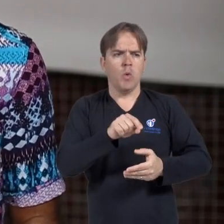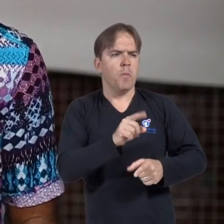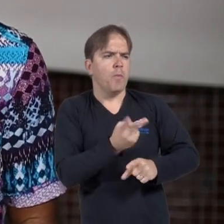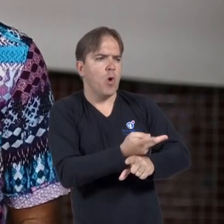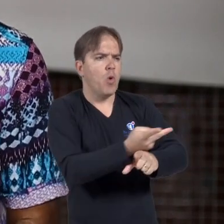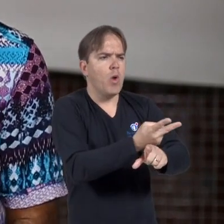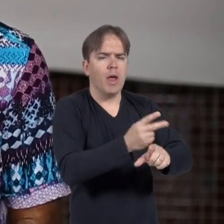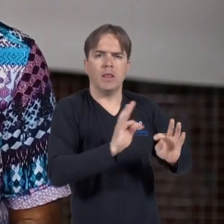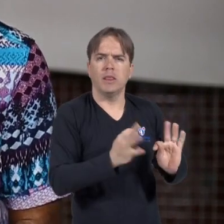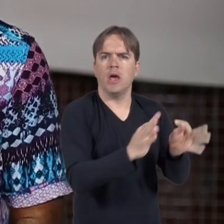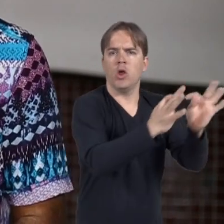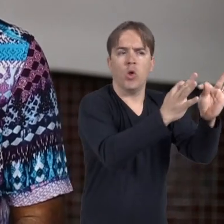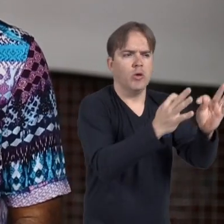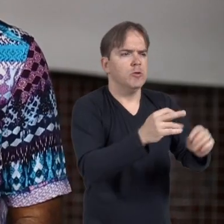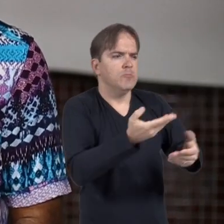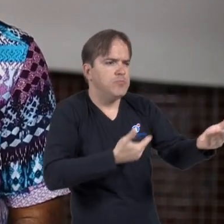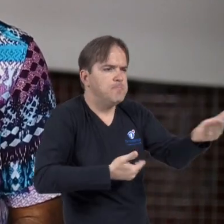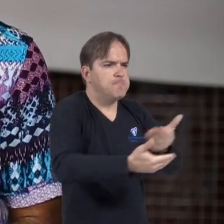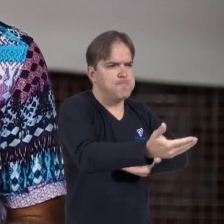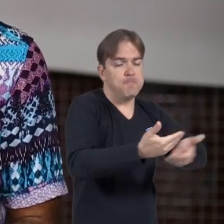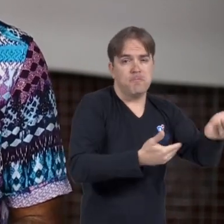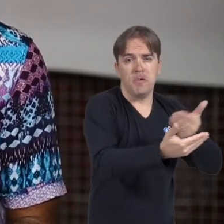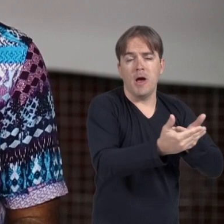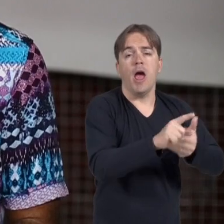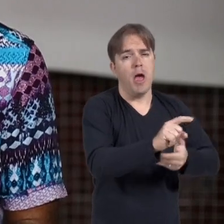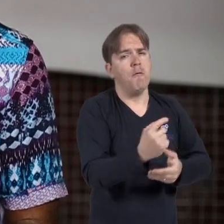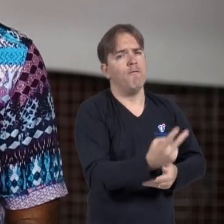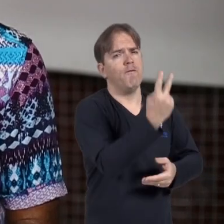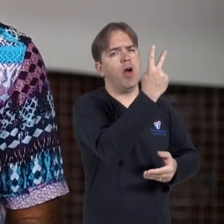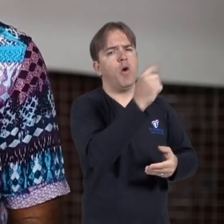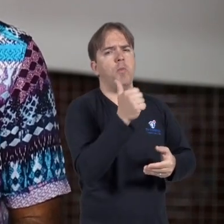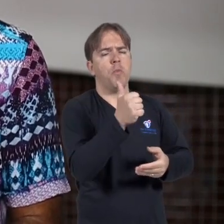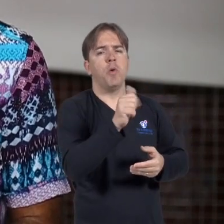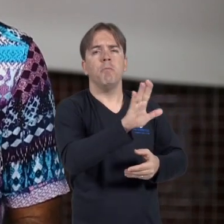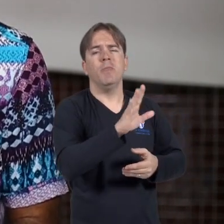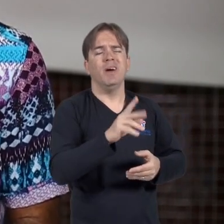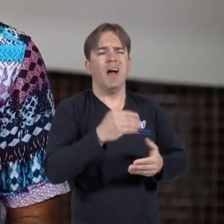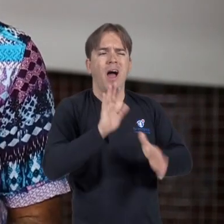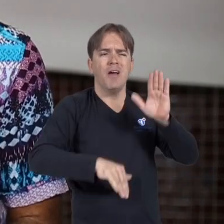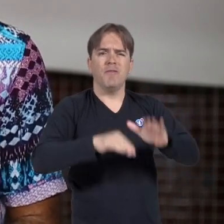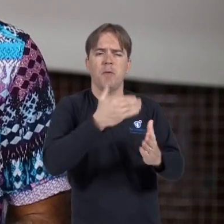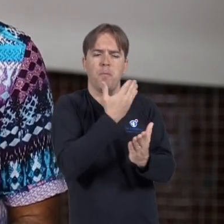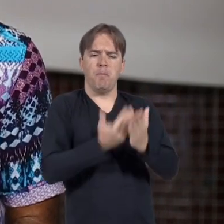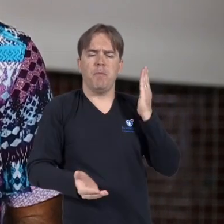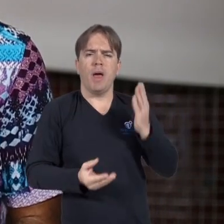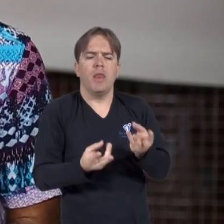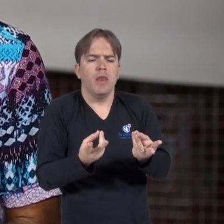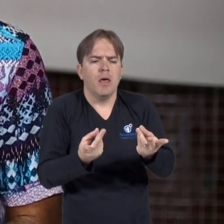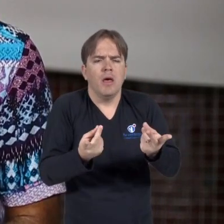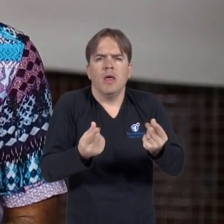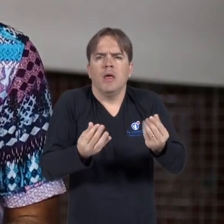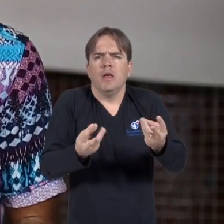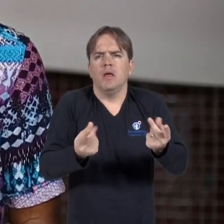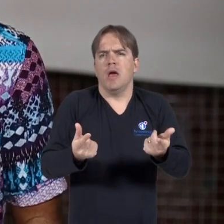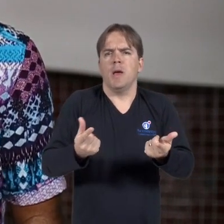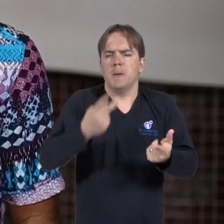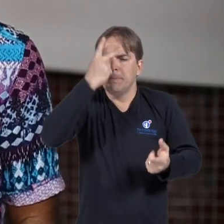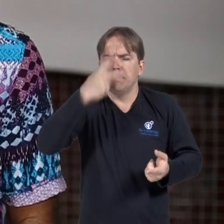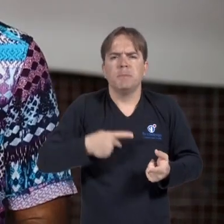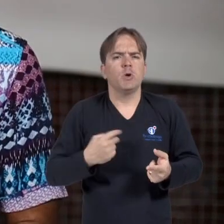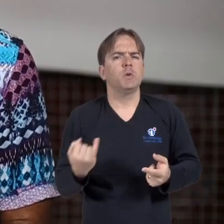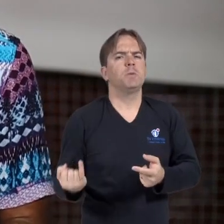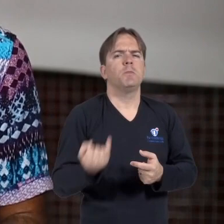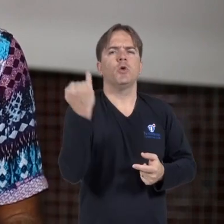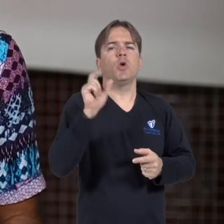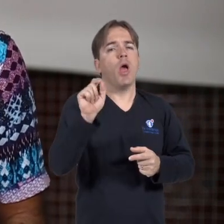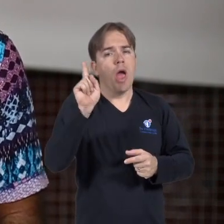muito importante, valioso, mas às vezes a gente perde, né, o elemento fundamental que é o nosso próprio